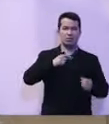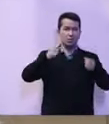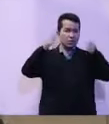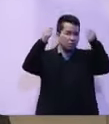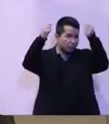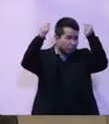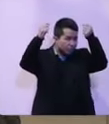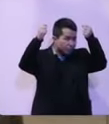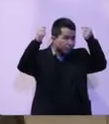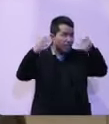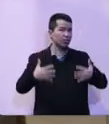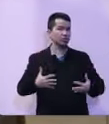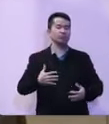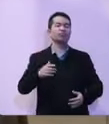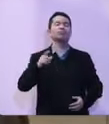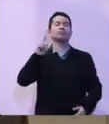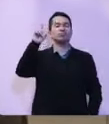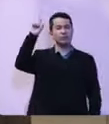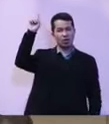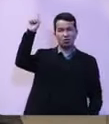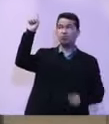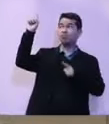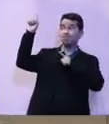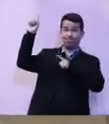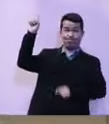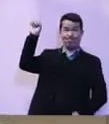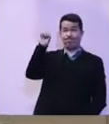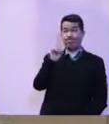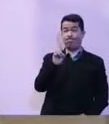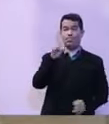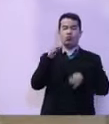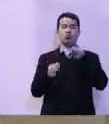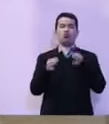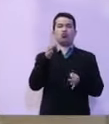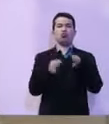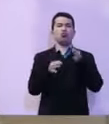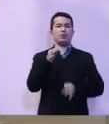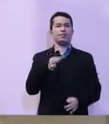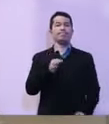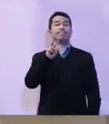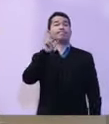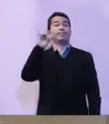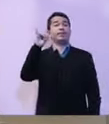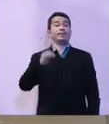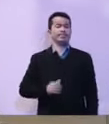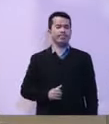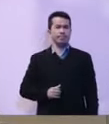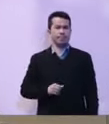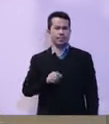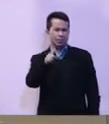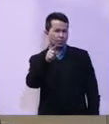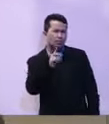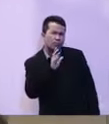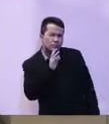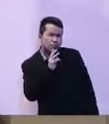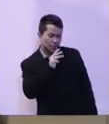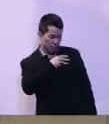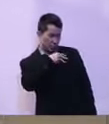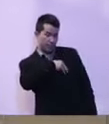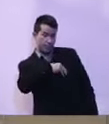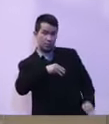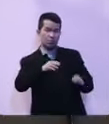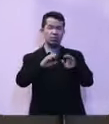palavras do Senhor Jesus para você ver como isso é verdade. Olha só o que a Bíblia diz em Mateus 13, 40